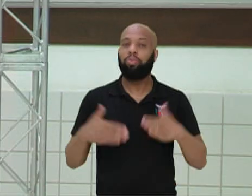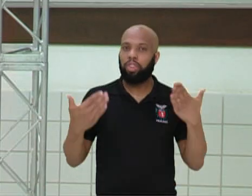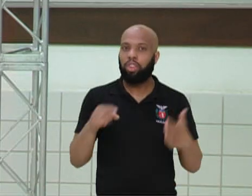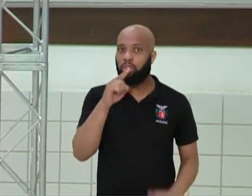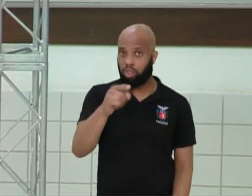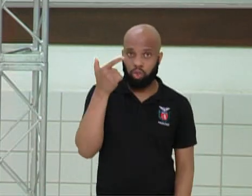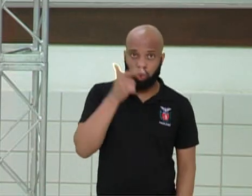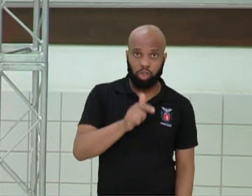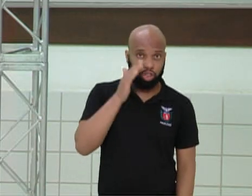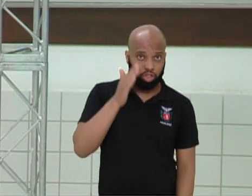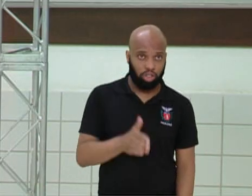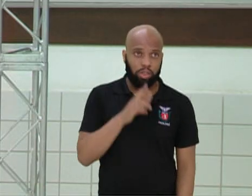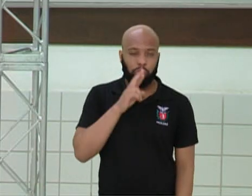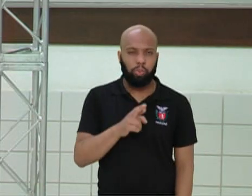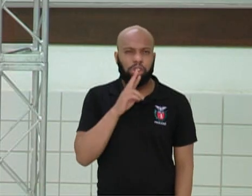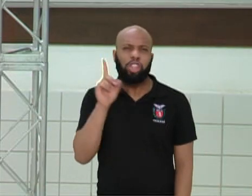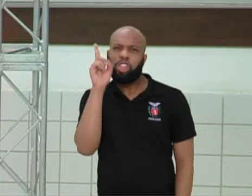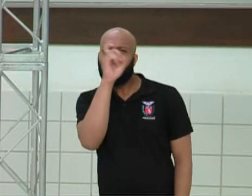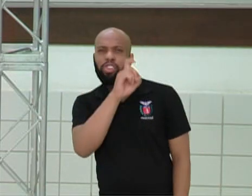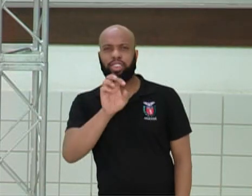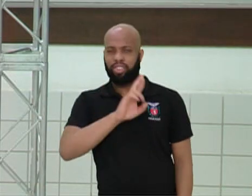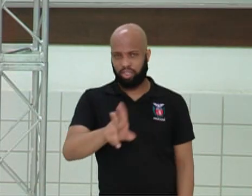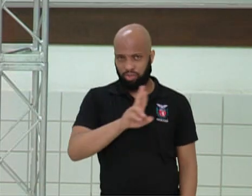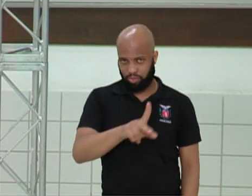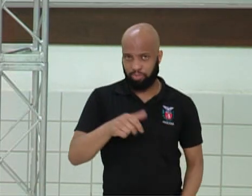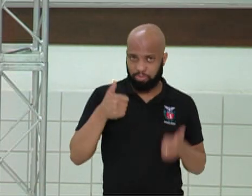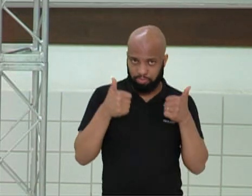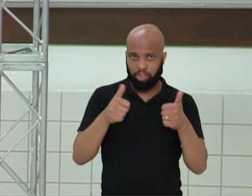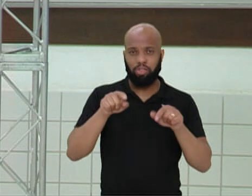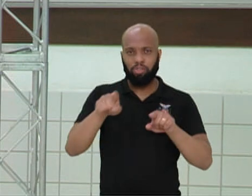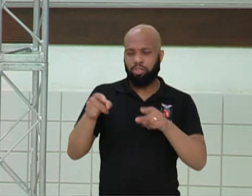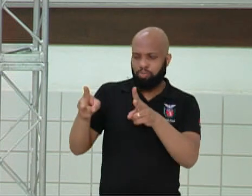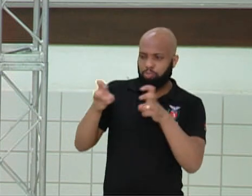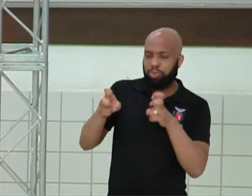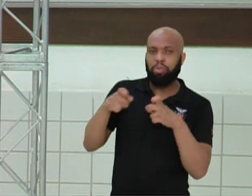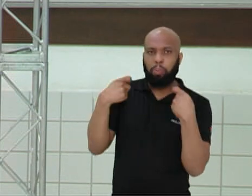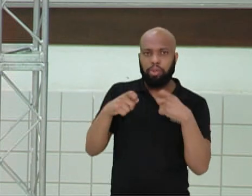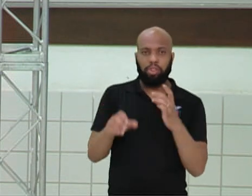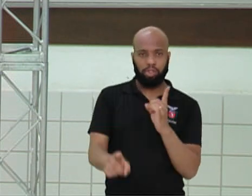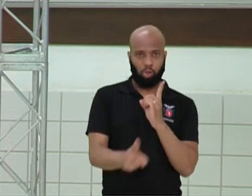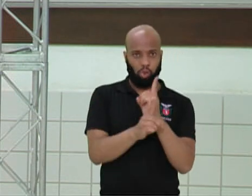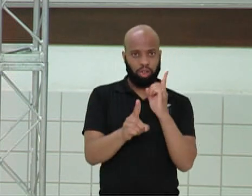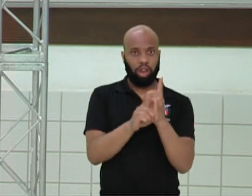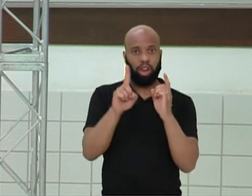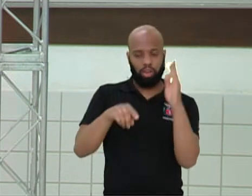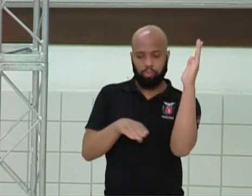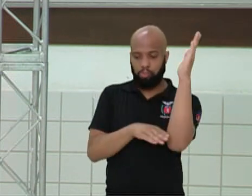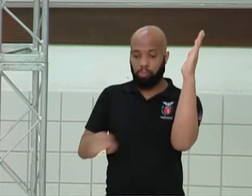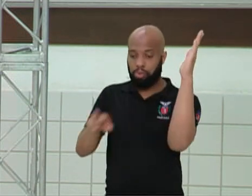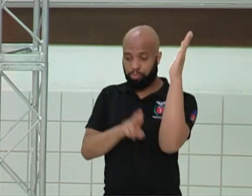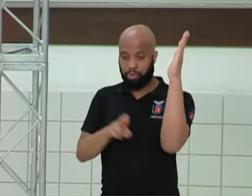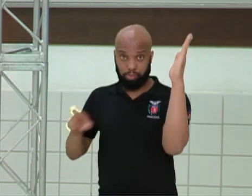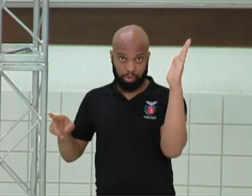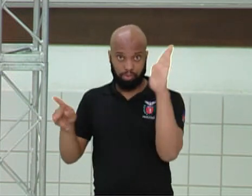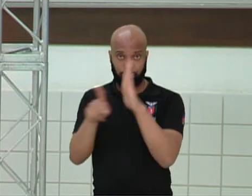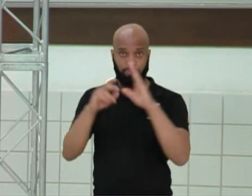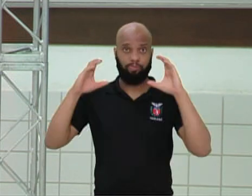E aí, conseguiram? Não é tão complicado assim, né? Você pode perceber que basta calcular as raízes dessa função, né?